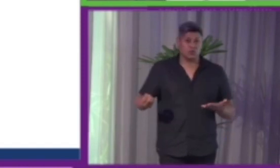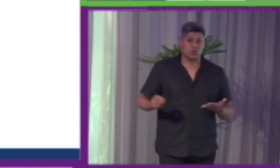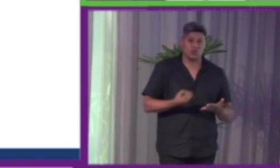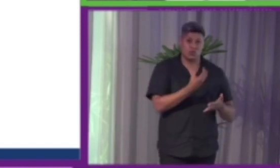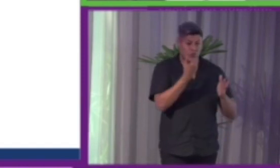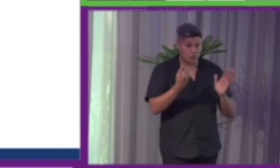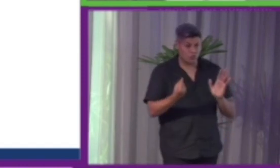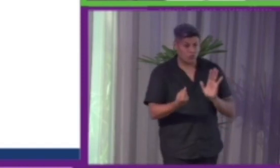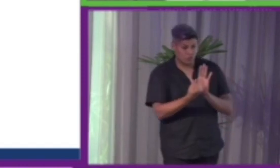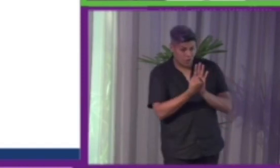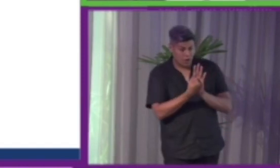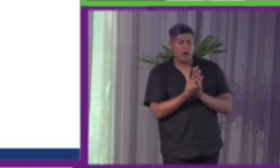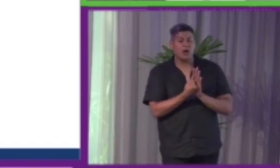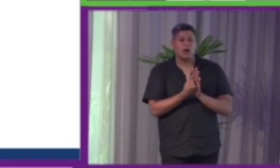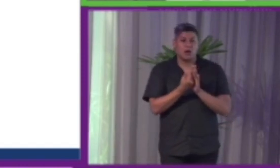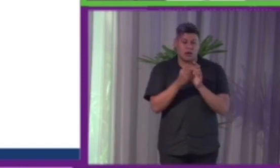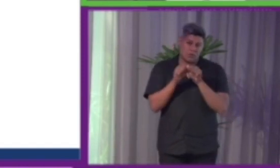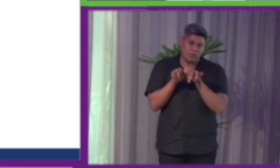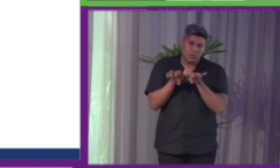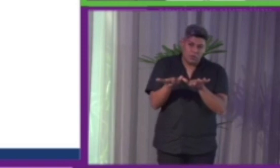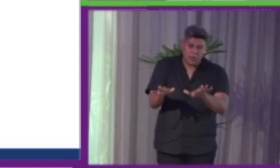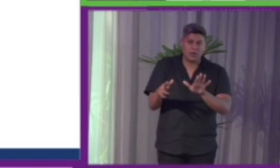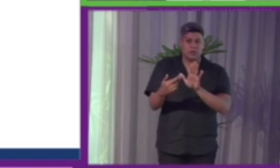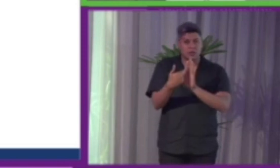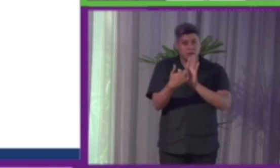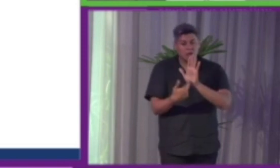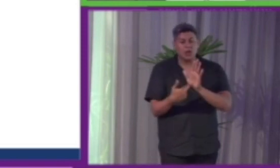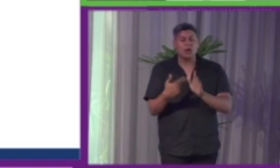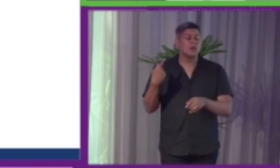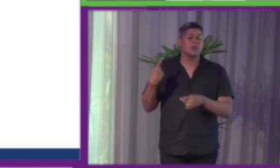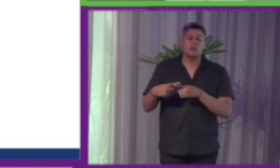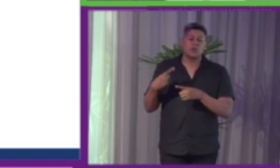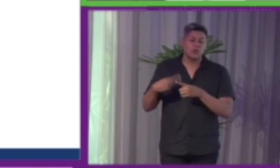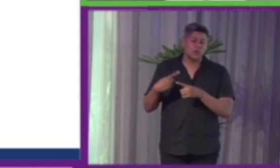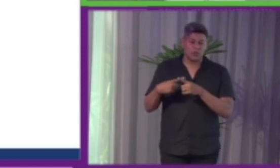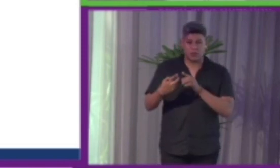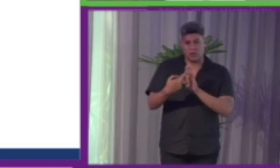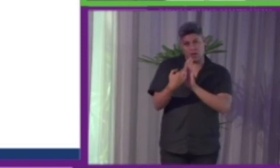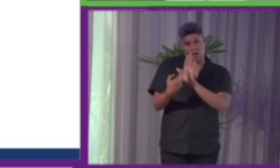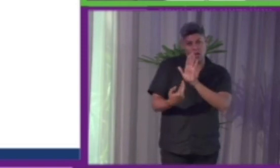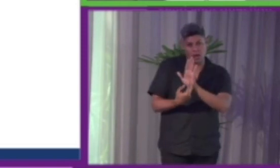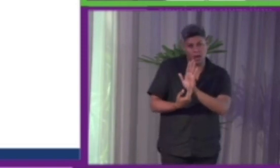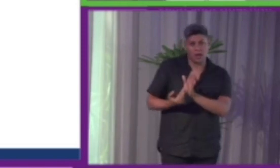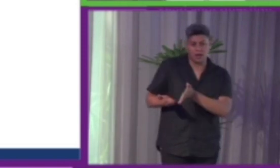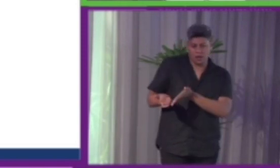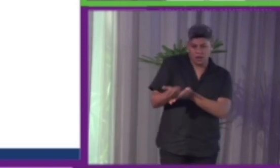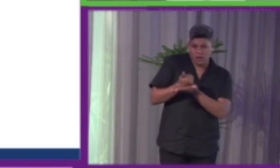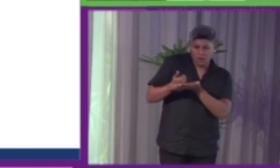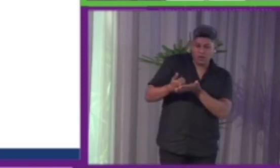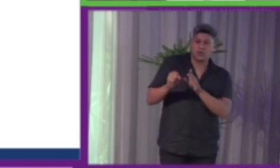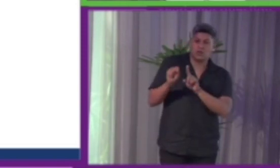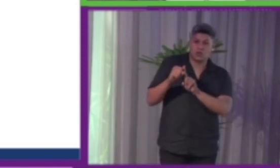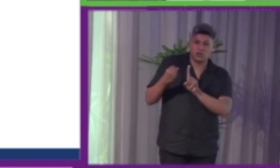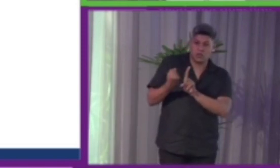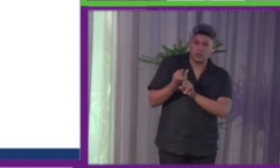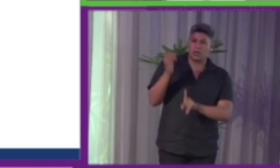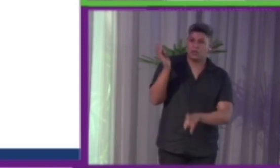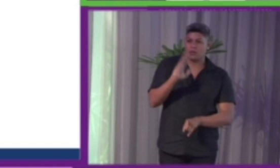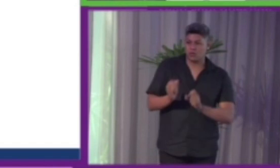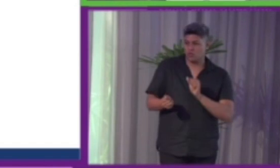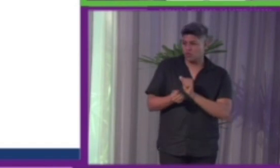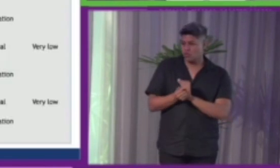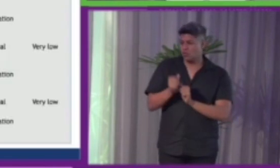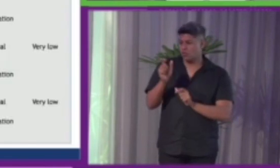marco na publicação dessas diretrizes, porque foi uma diretriz capitaneada pela Sociedade Brasileira, junto com o apoio do Grupo